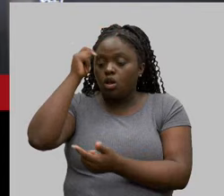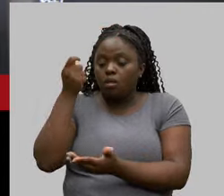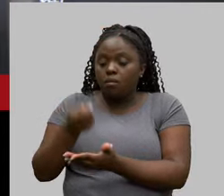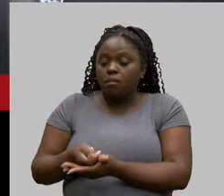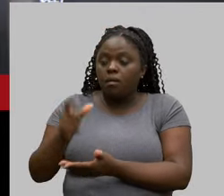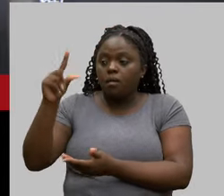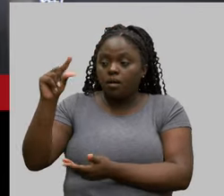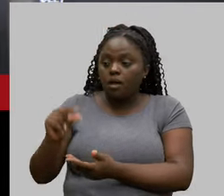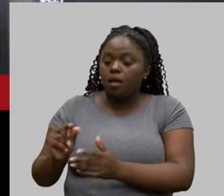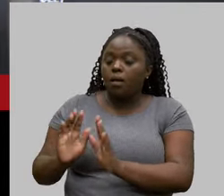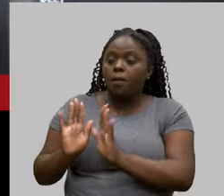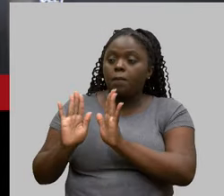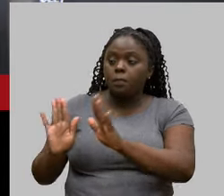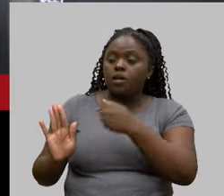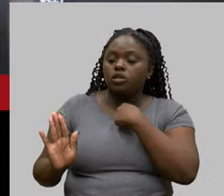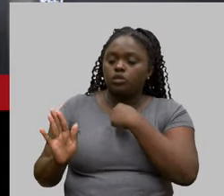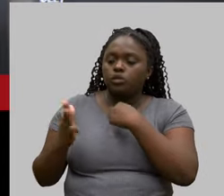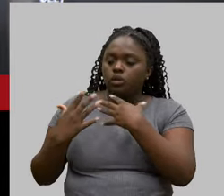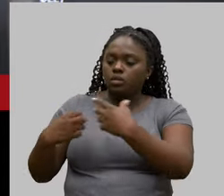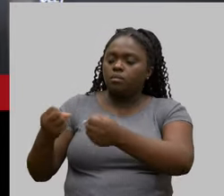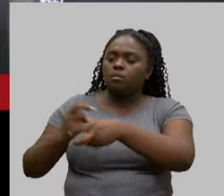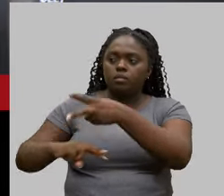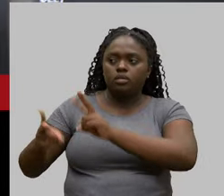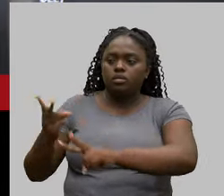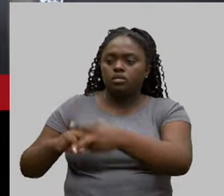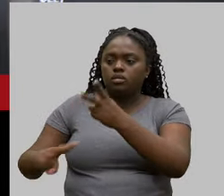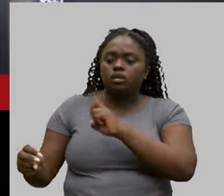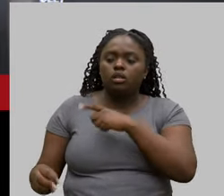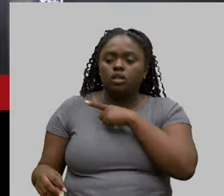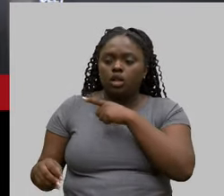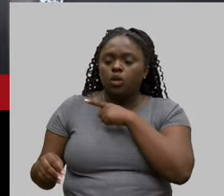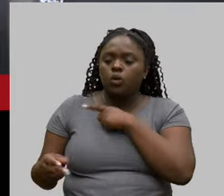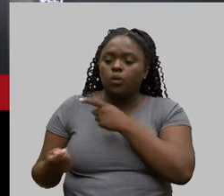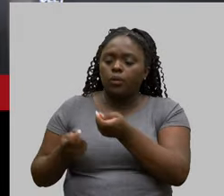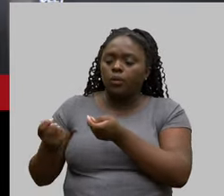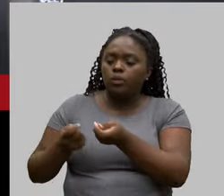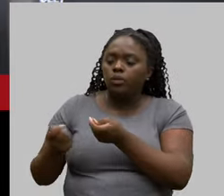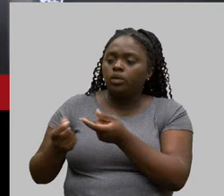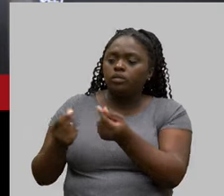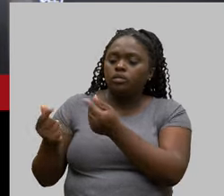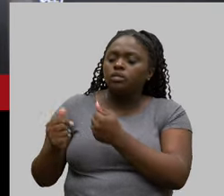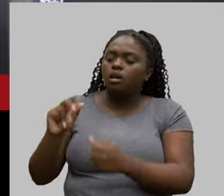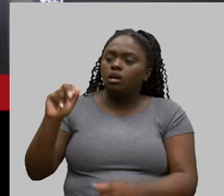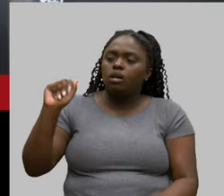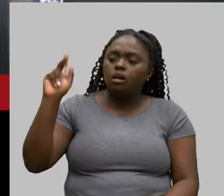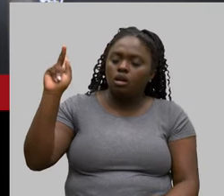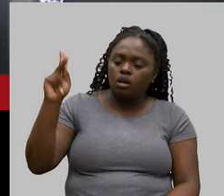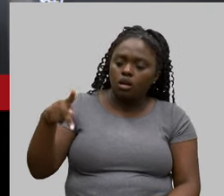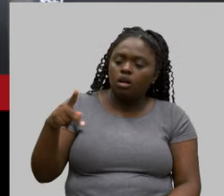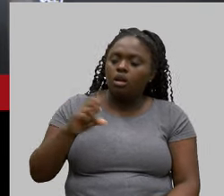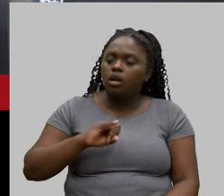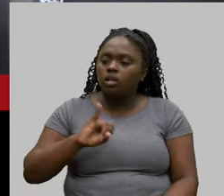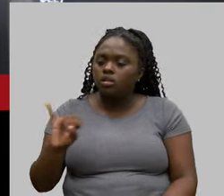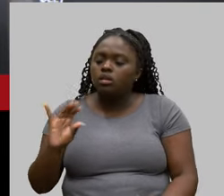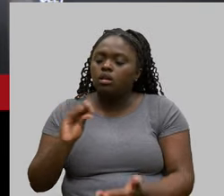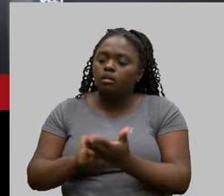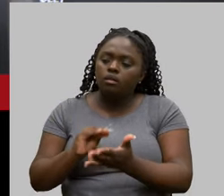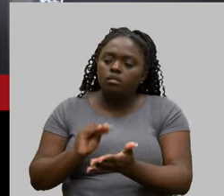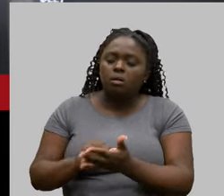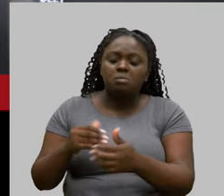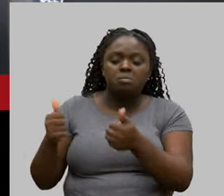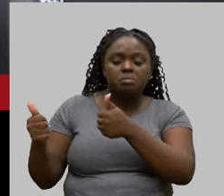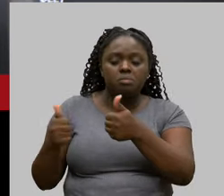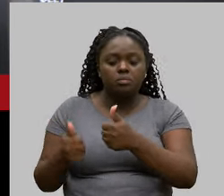vou receber aquilo o resto da vida e tenho uma estabilidade quando da minha aposentadoria E se eu eventualmente vier a faltar tá tudo